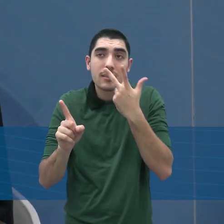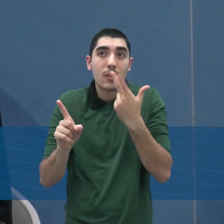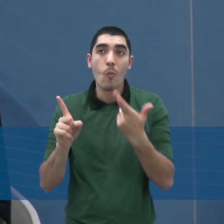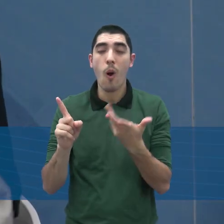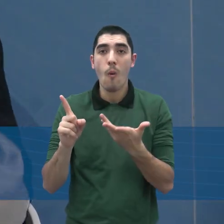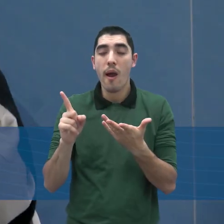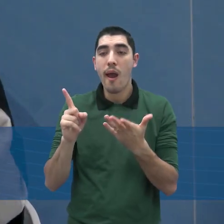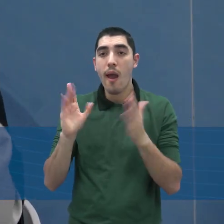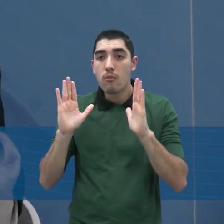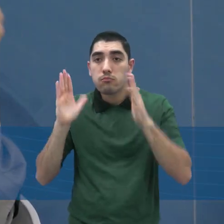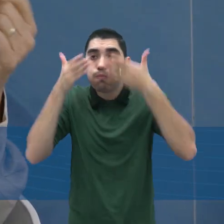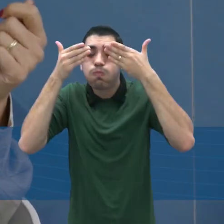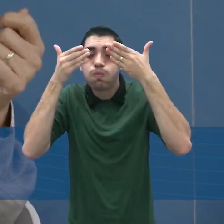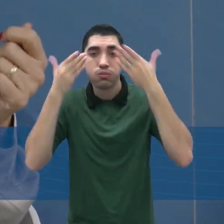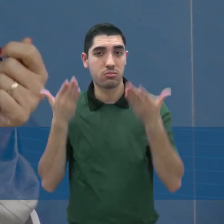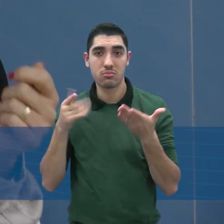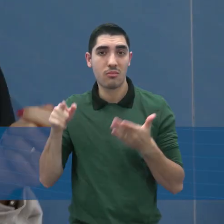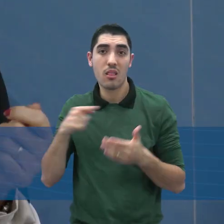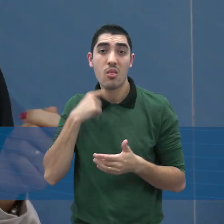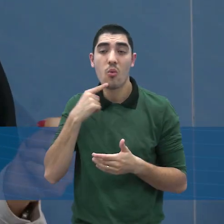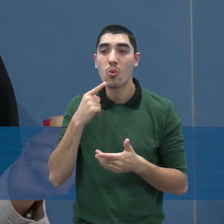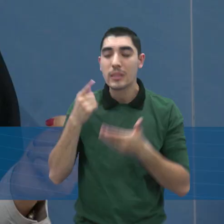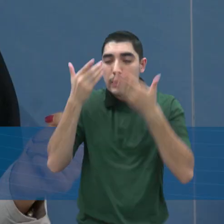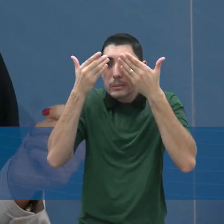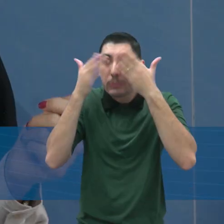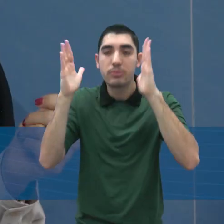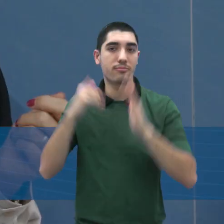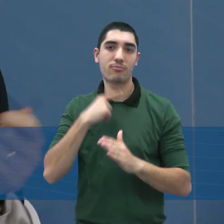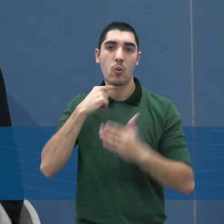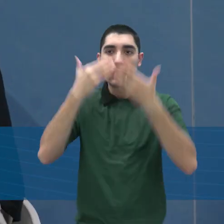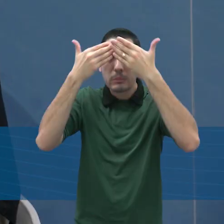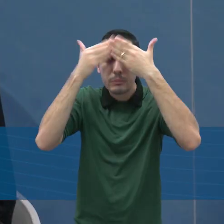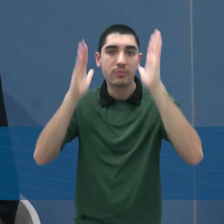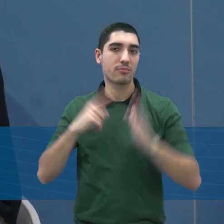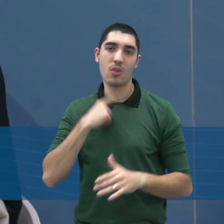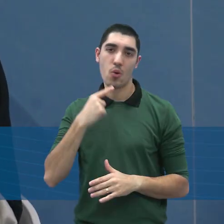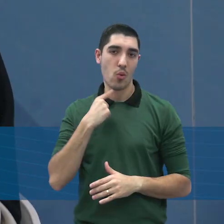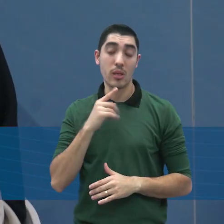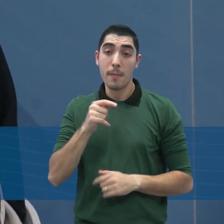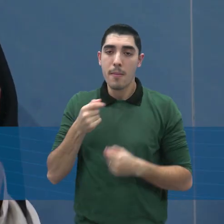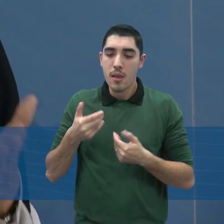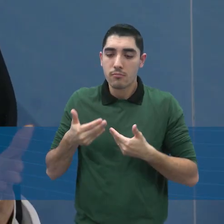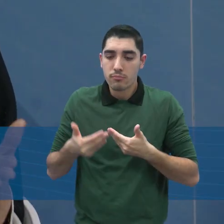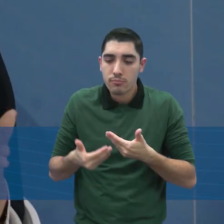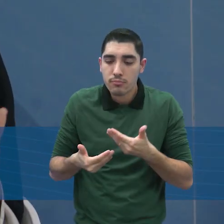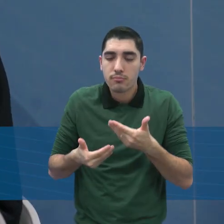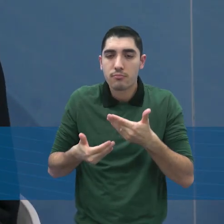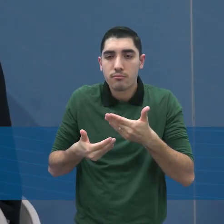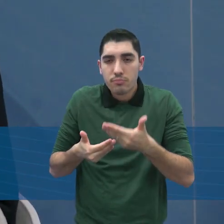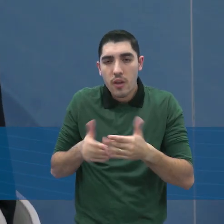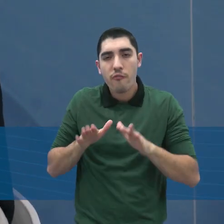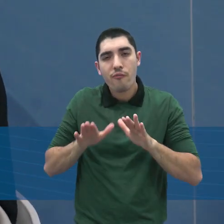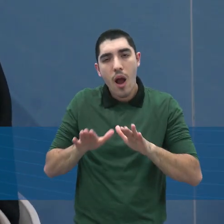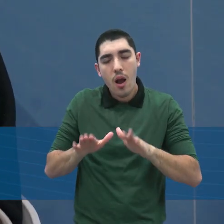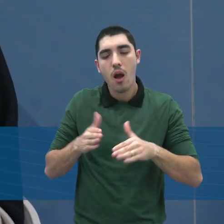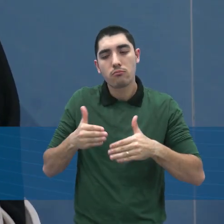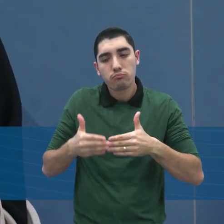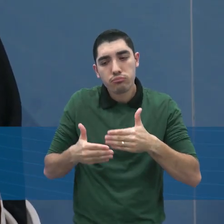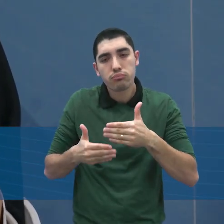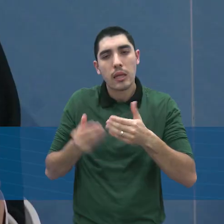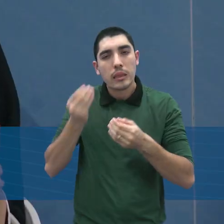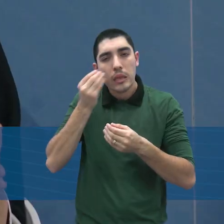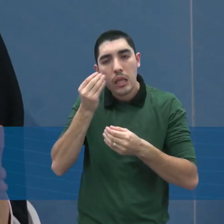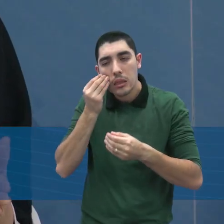naquilo. Uhum. Então, ninguém consegue arrancar aquele véu. Uhum. Então, assim, eu acho que é com cuidado e empatia,